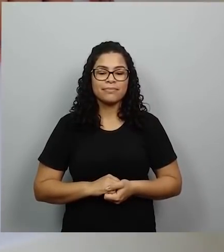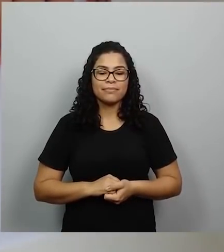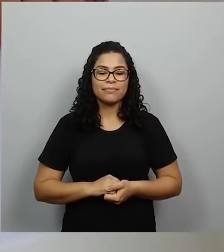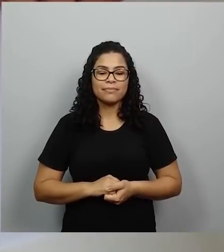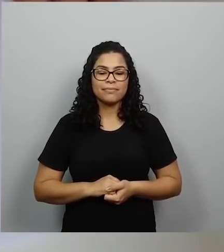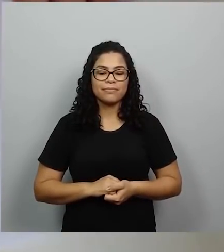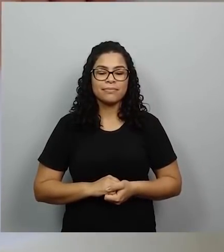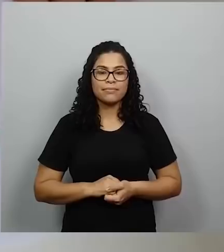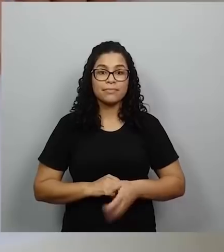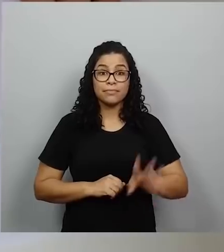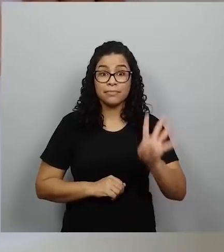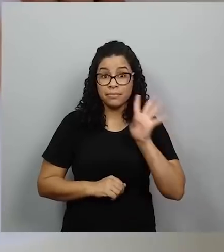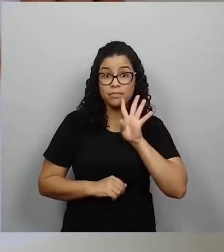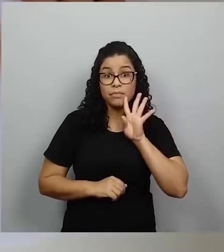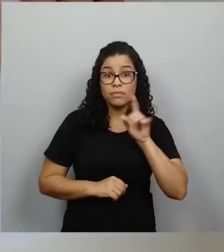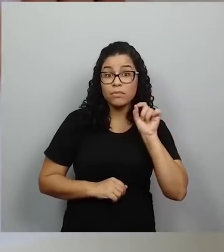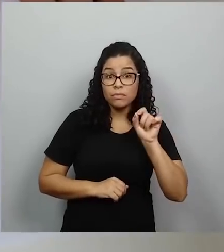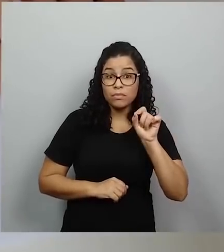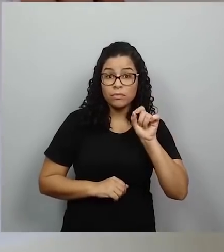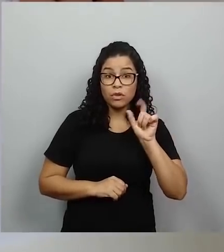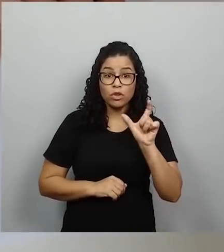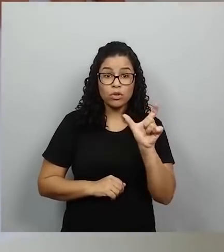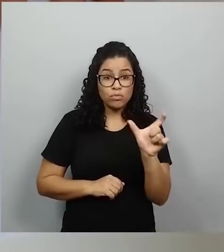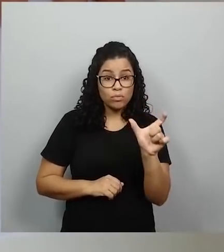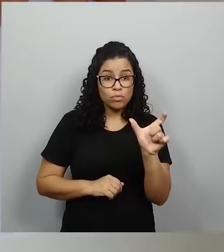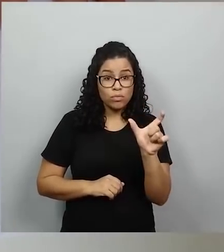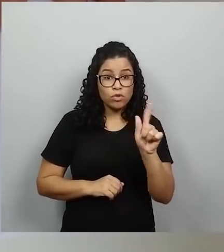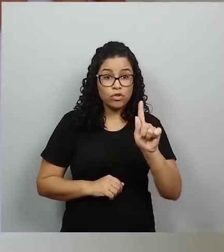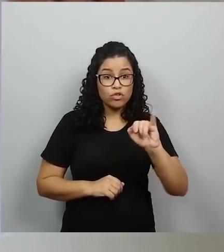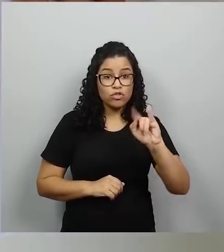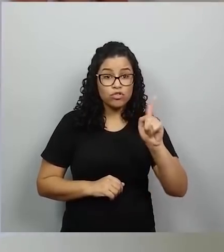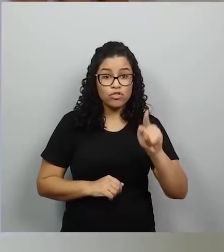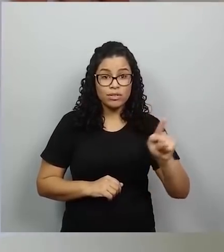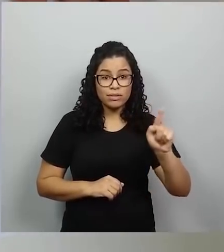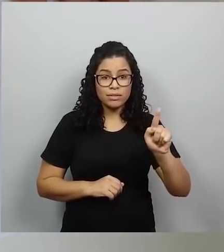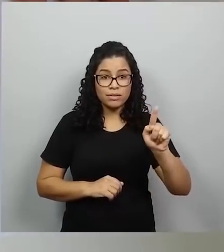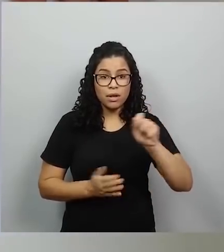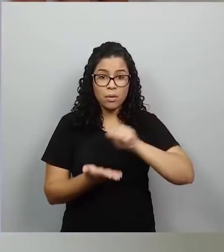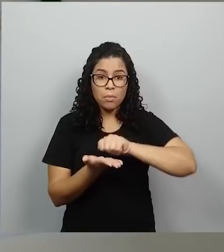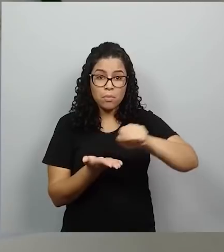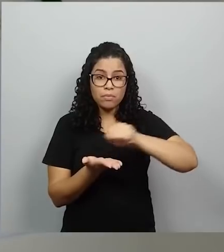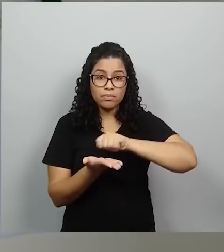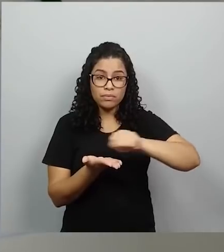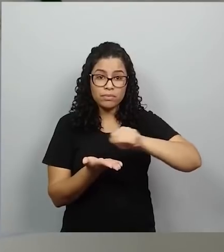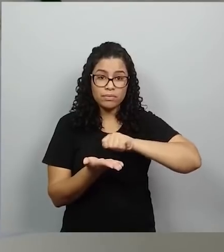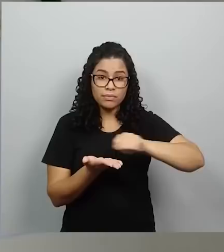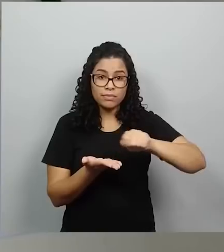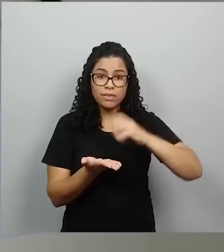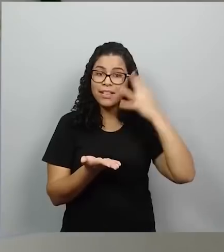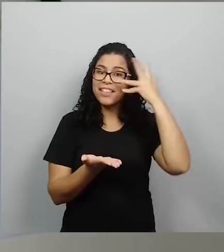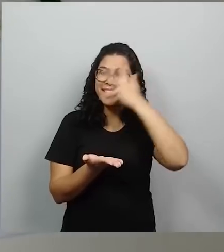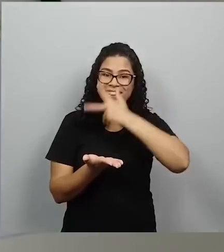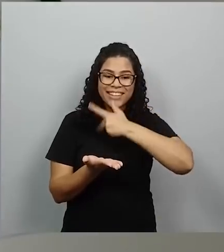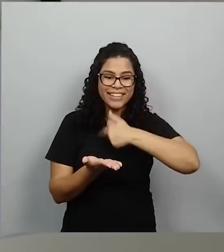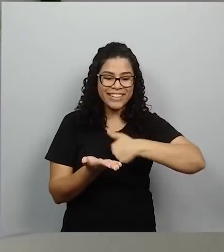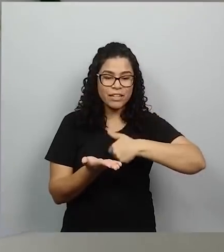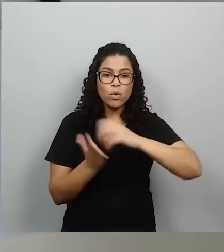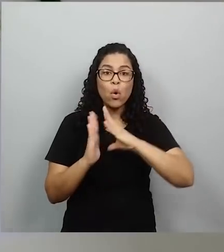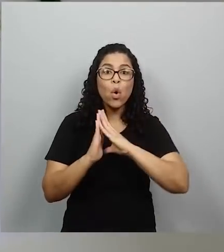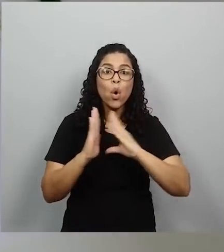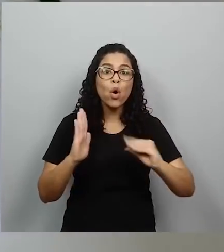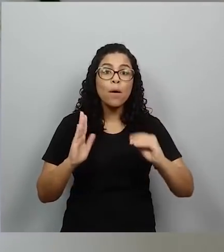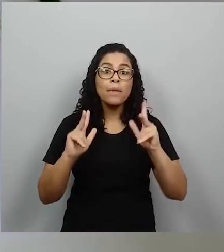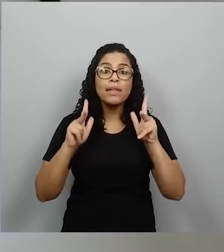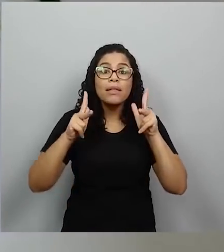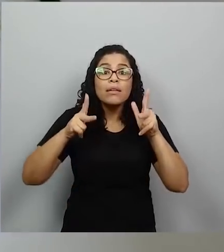O legal é passar o giz deitado. Olha que lindo que fica. Olha só que legal. Fizemos uma